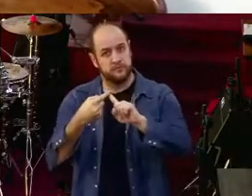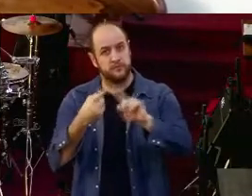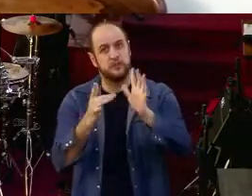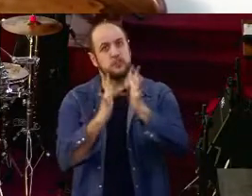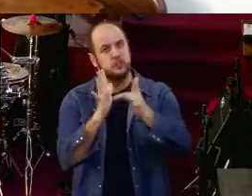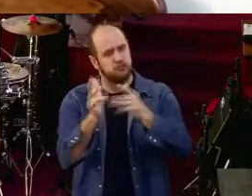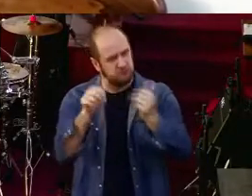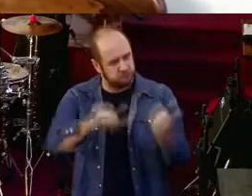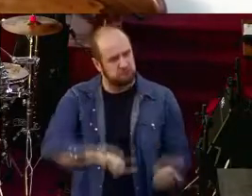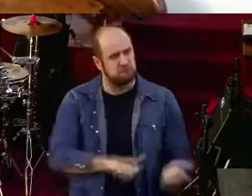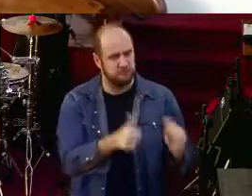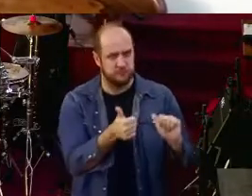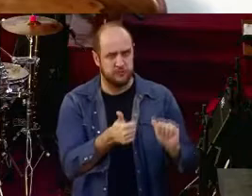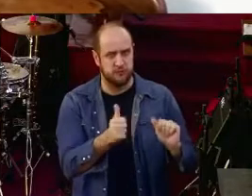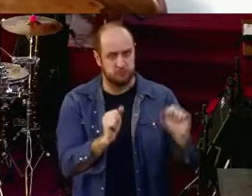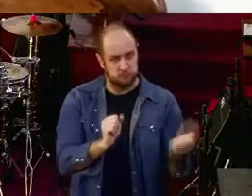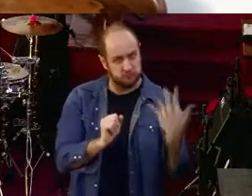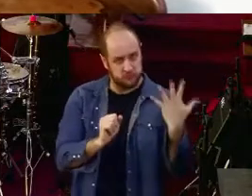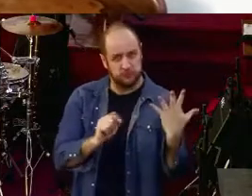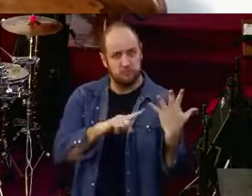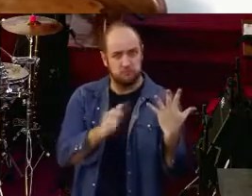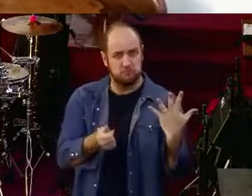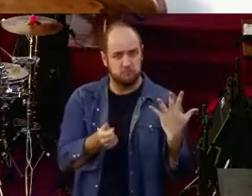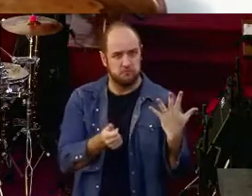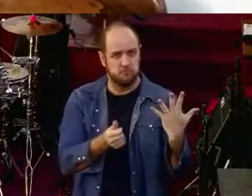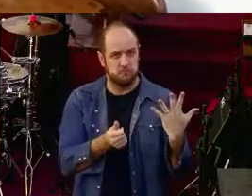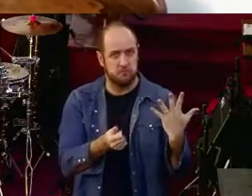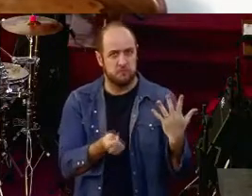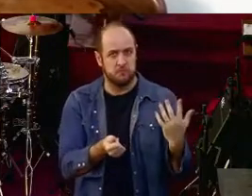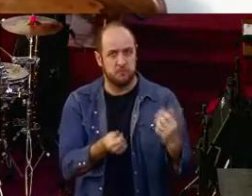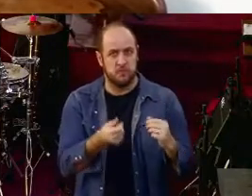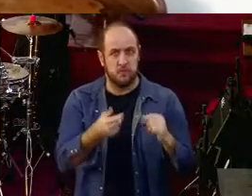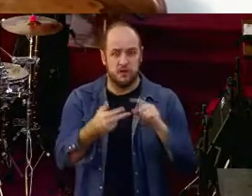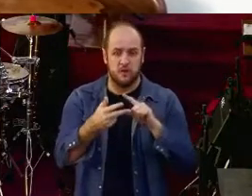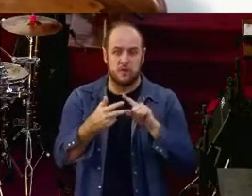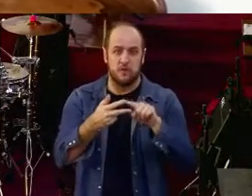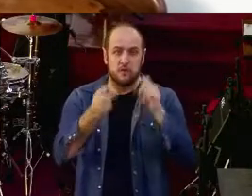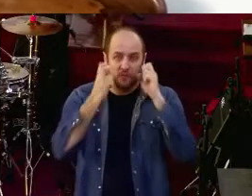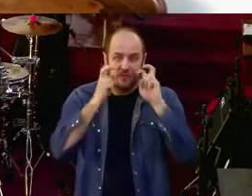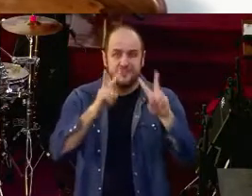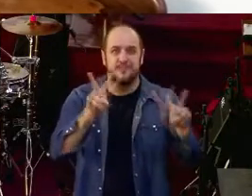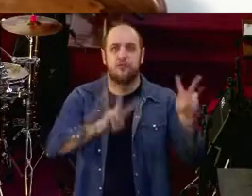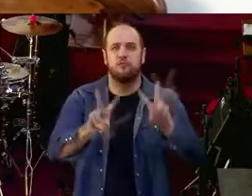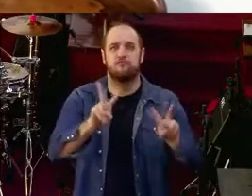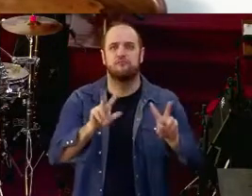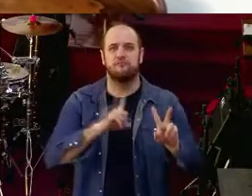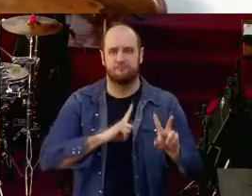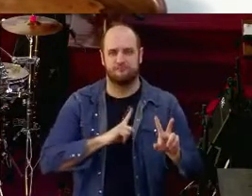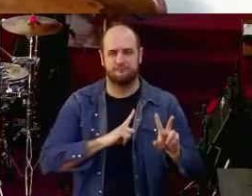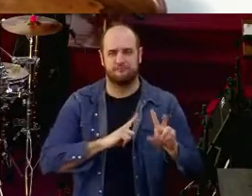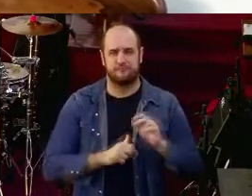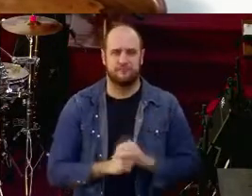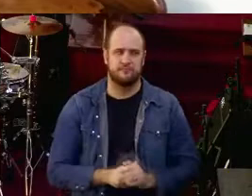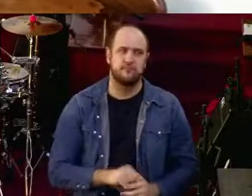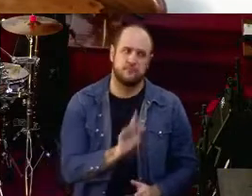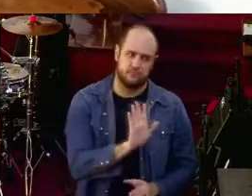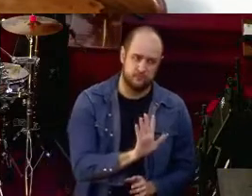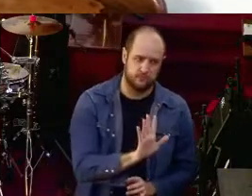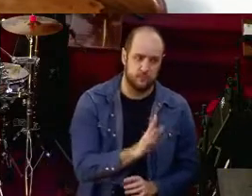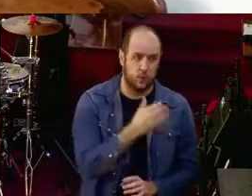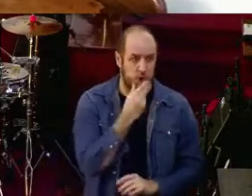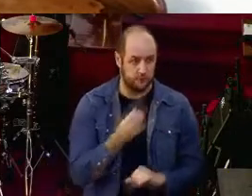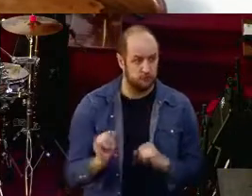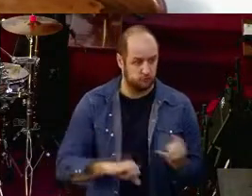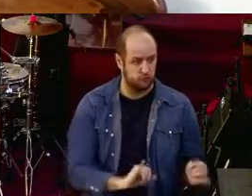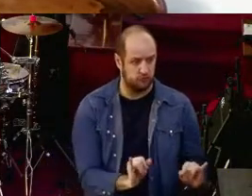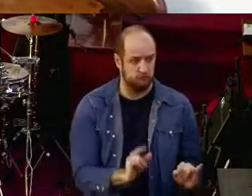tem um fato, que é o batismo, e duas visões no primeiro momento. O fato é, João estava batizando, Jesus